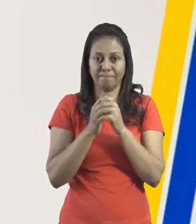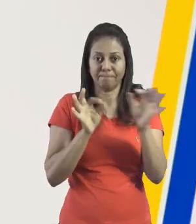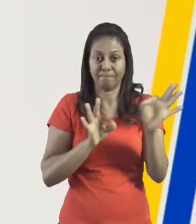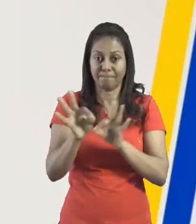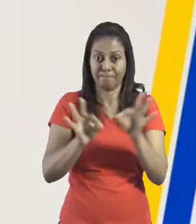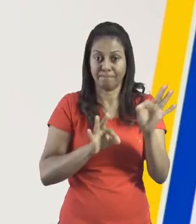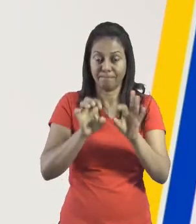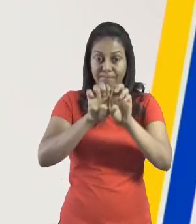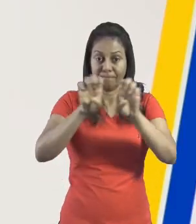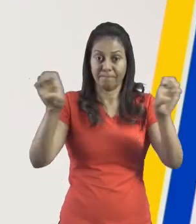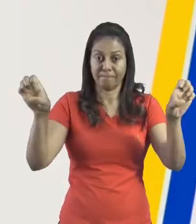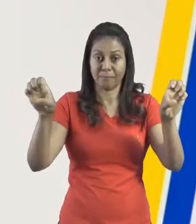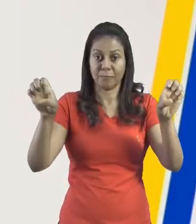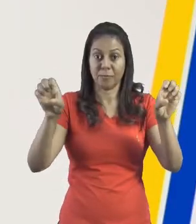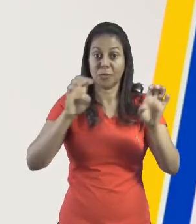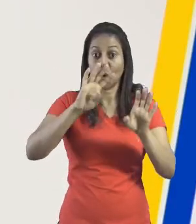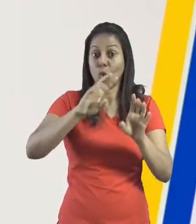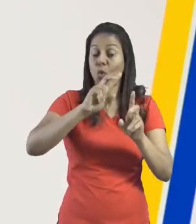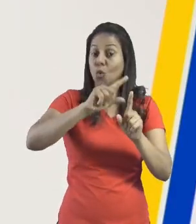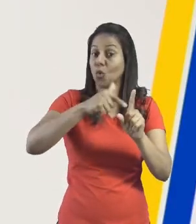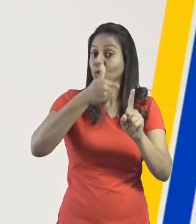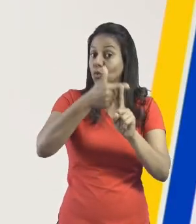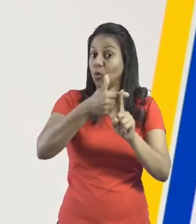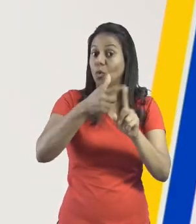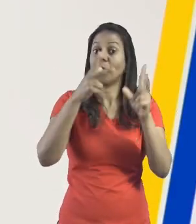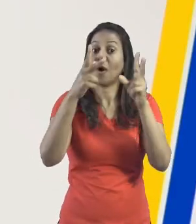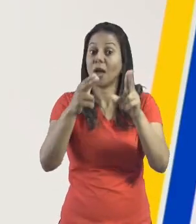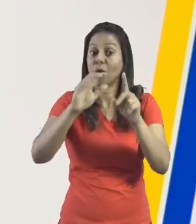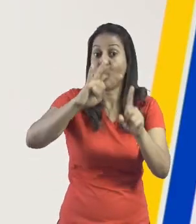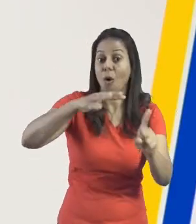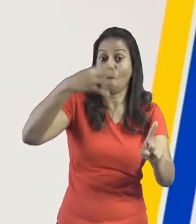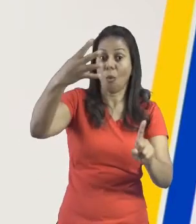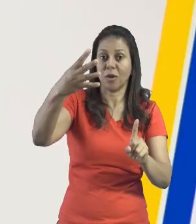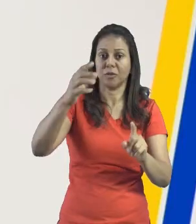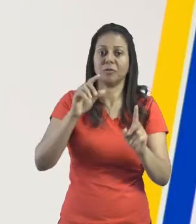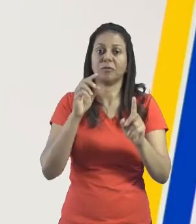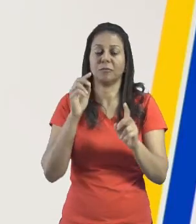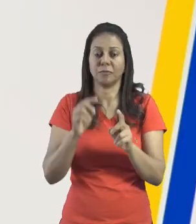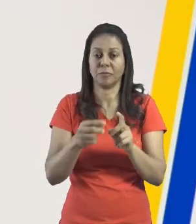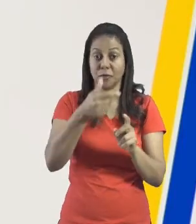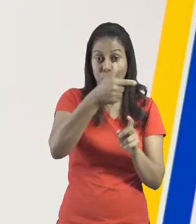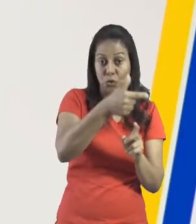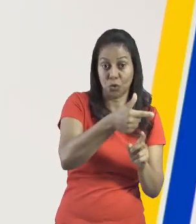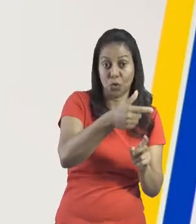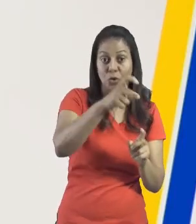dizendo que o dobro do seu quadrado é igual ao seu quadro, vai ficar assim, 2x²